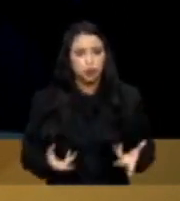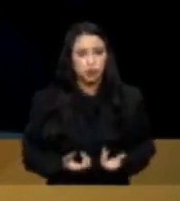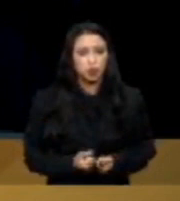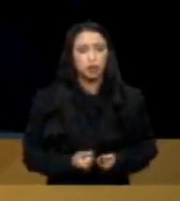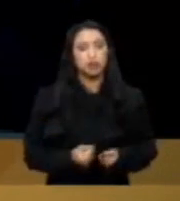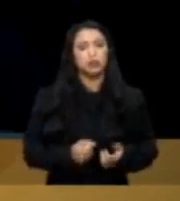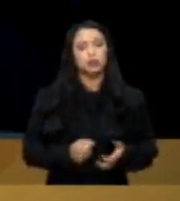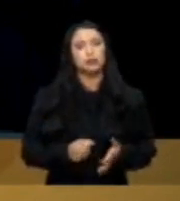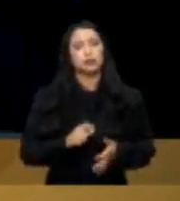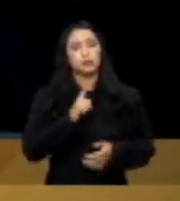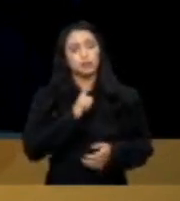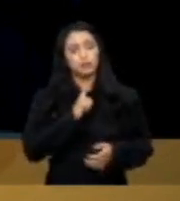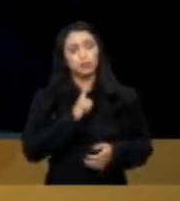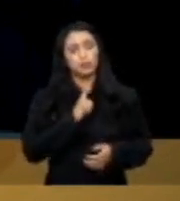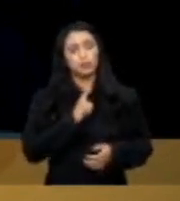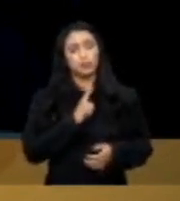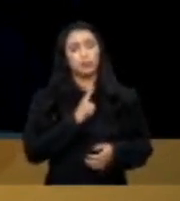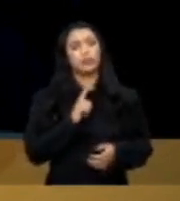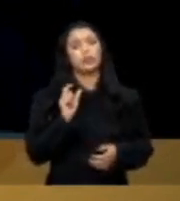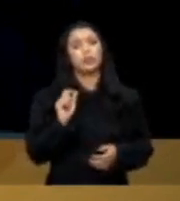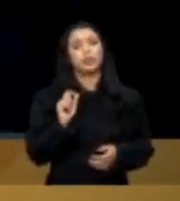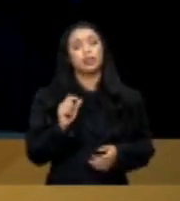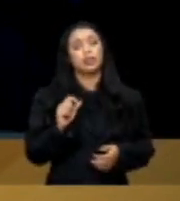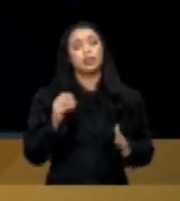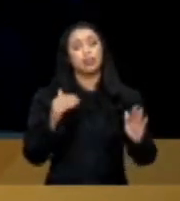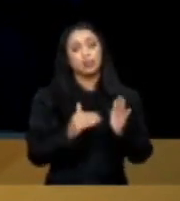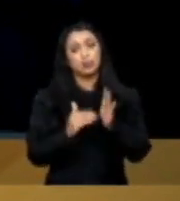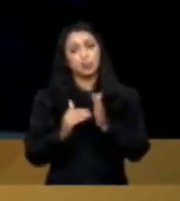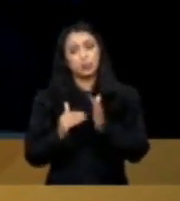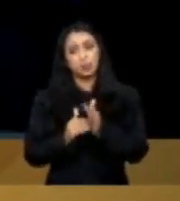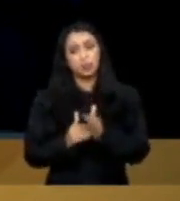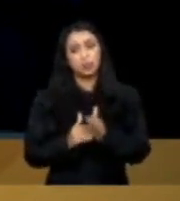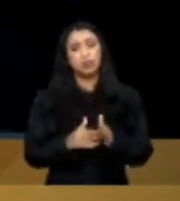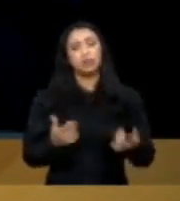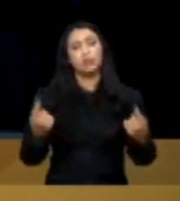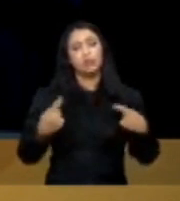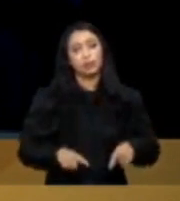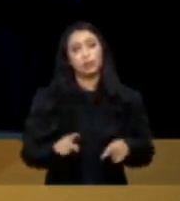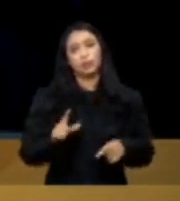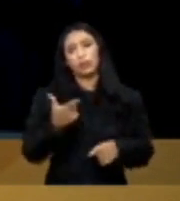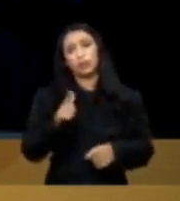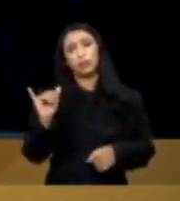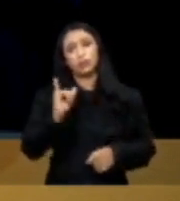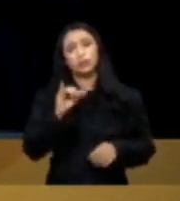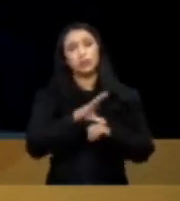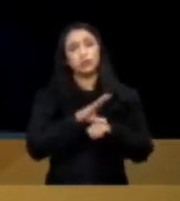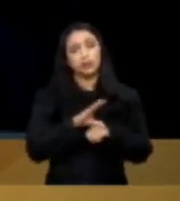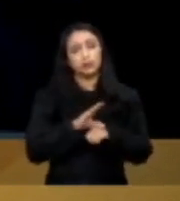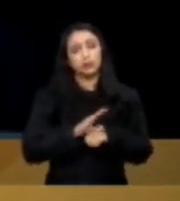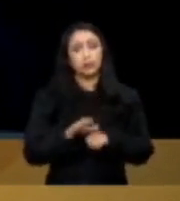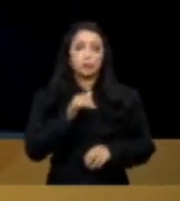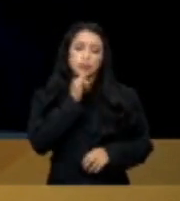sofrer restrições de modo a compatibilizá-la com outros valores constitucionais. Tomemos, por exemplo,